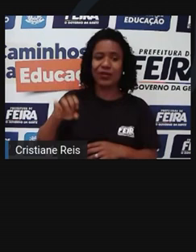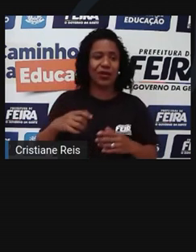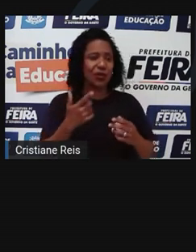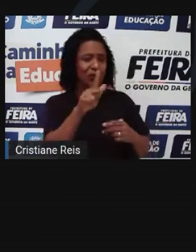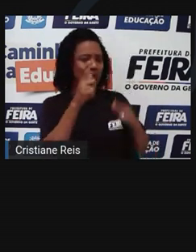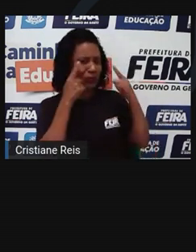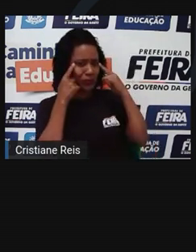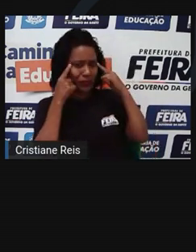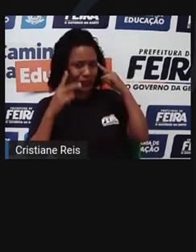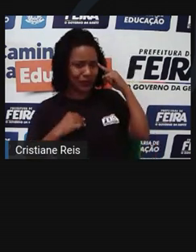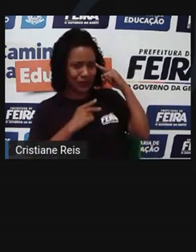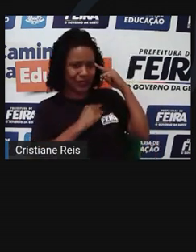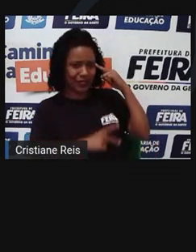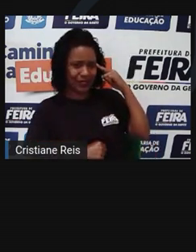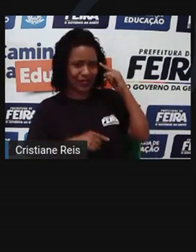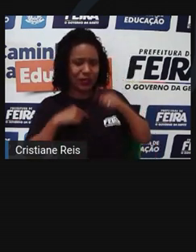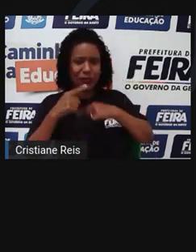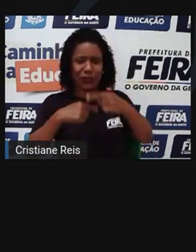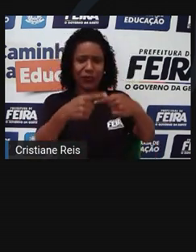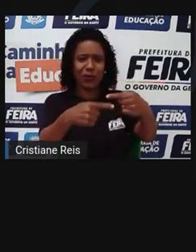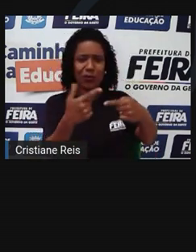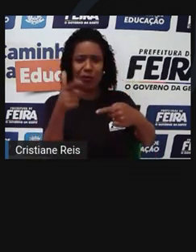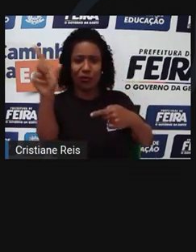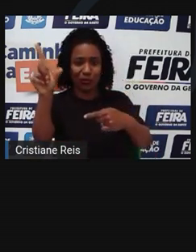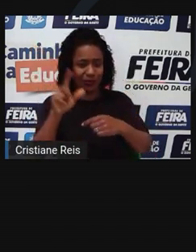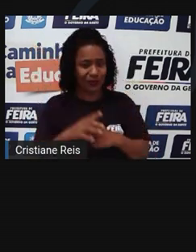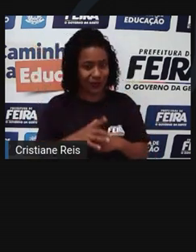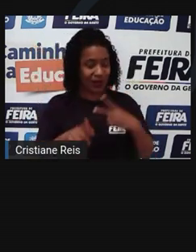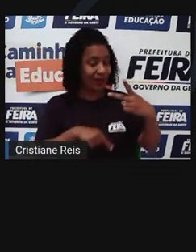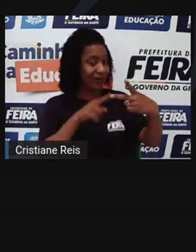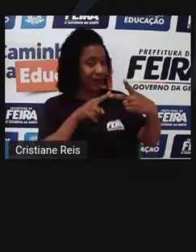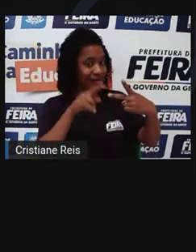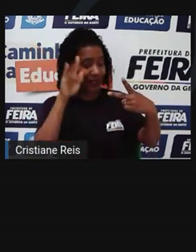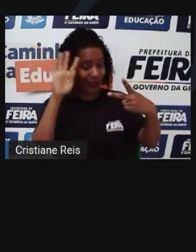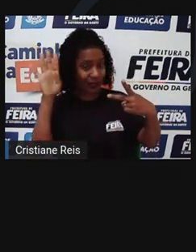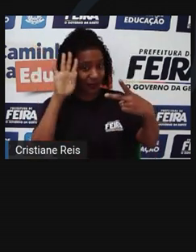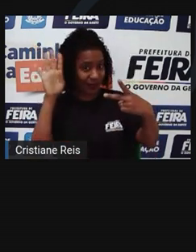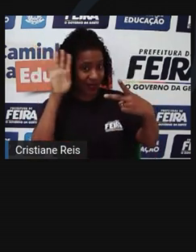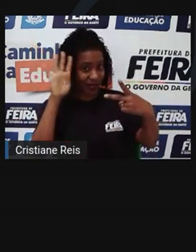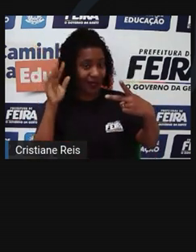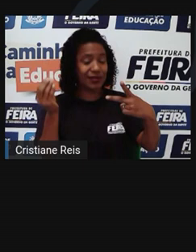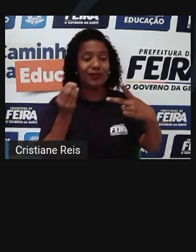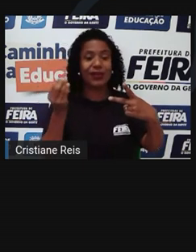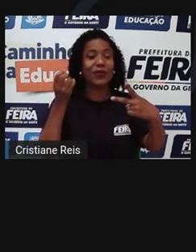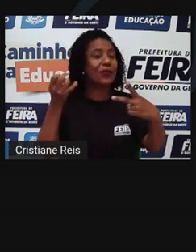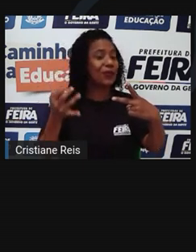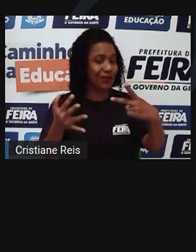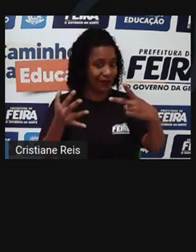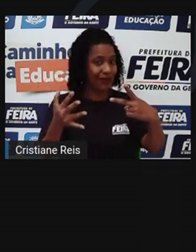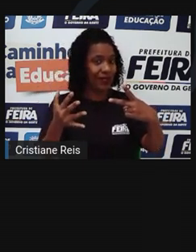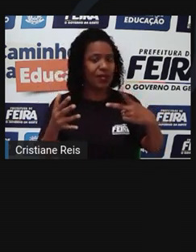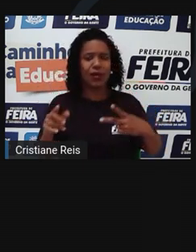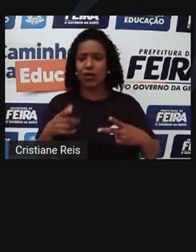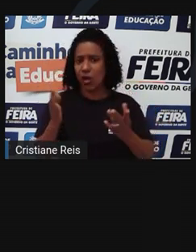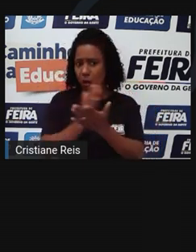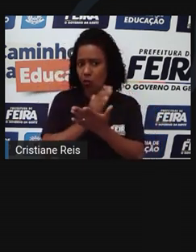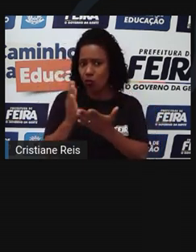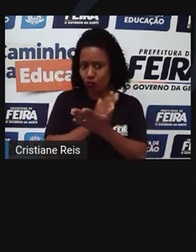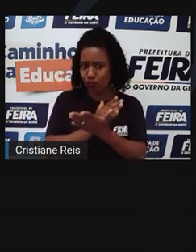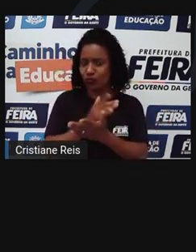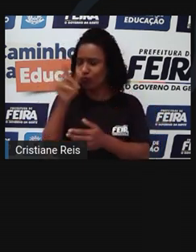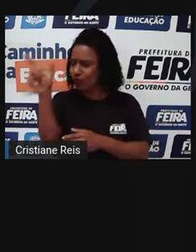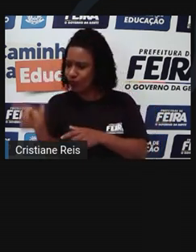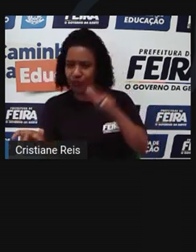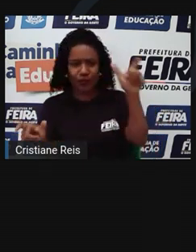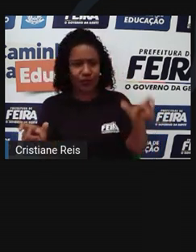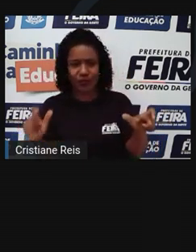assim por diante. Já a teoria da substituição conta uma história de repulsa. A ideia é que a superioridade dos sapiens na disputa por alimentos